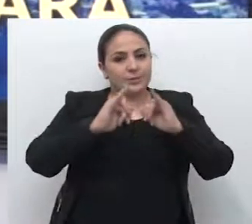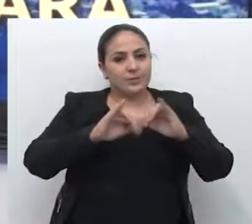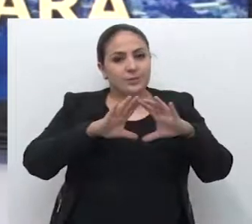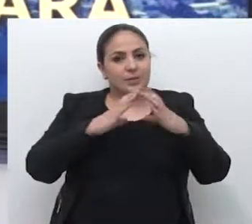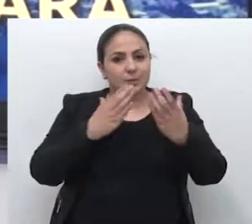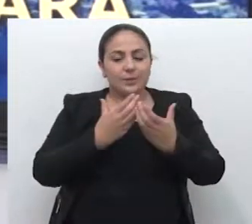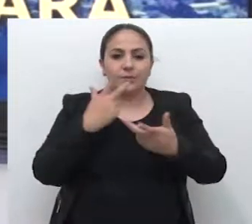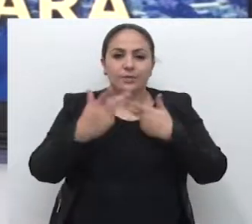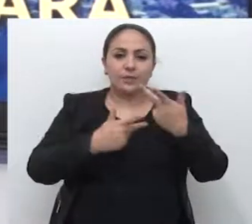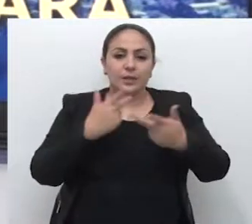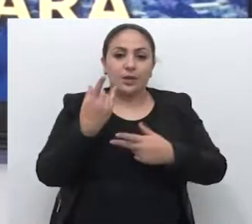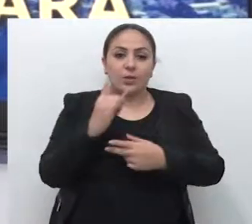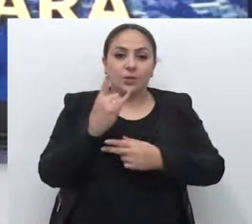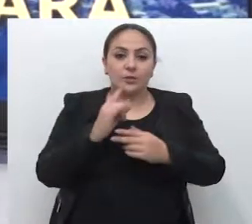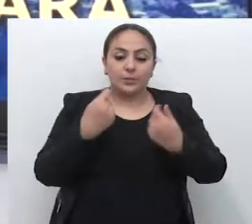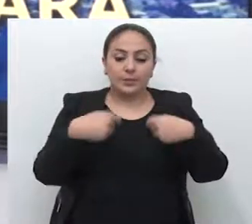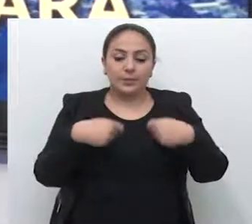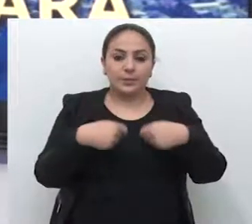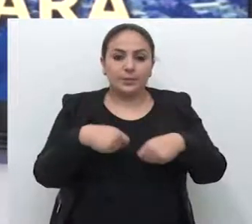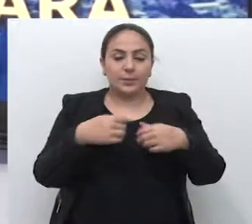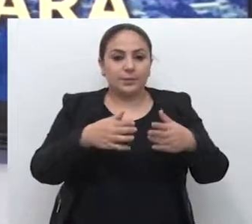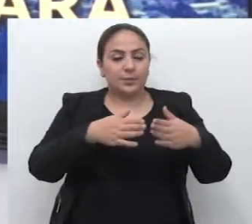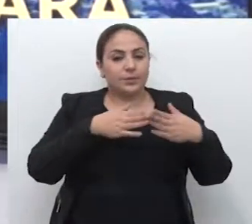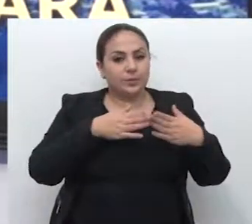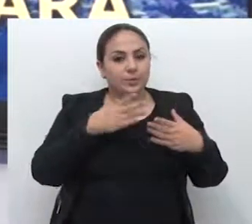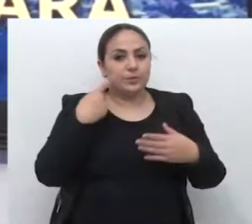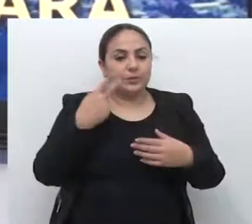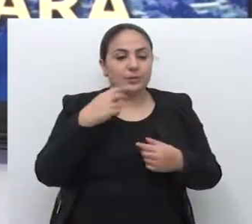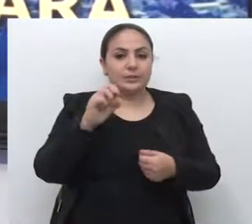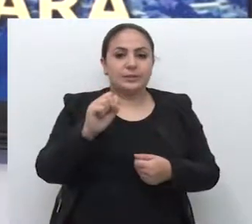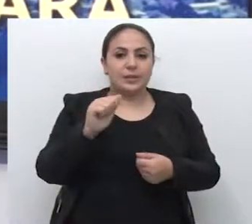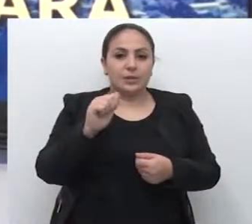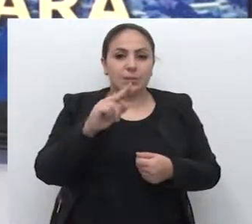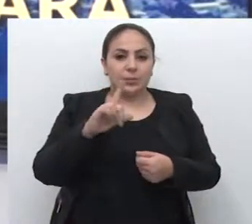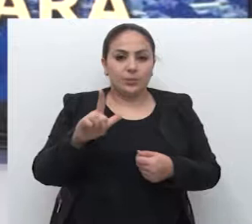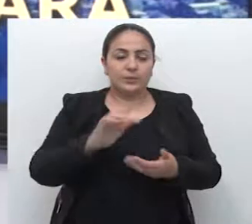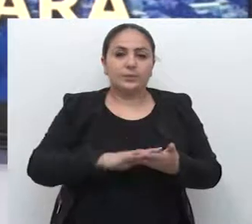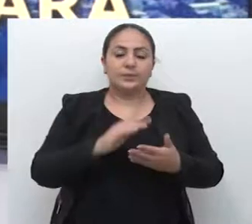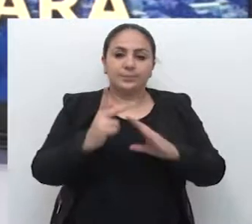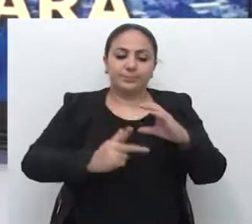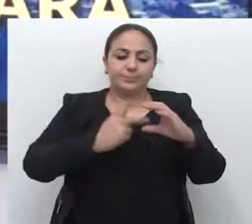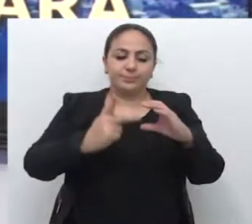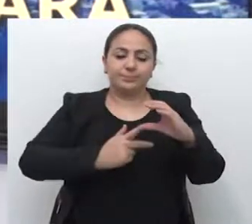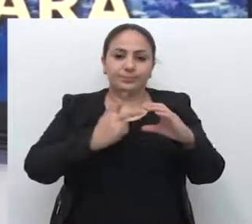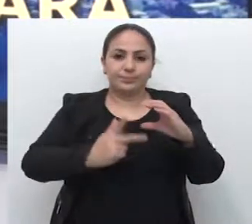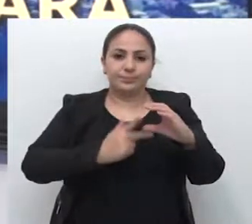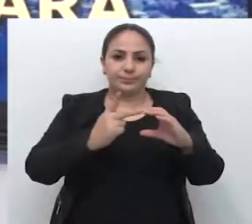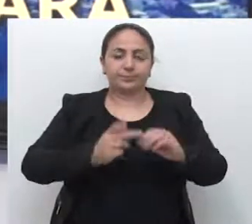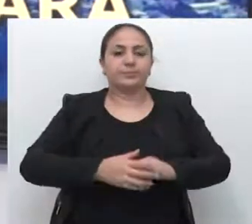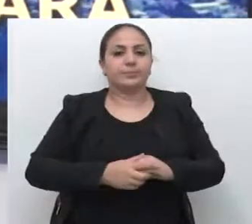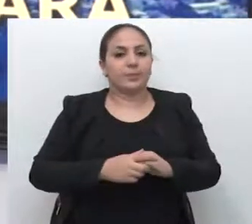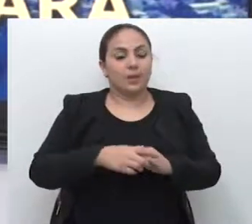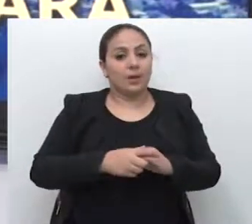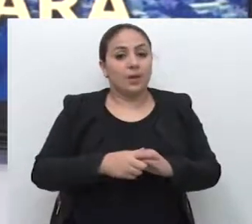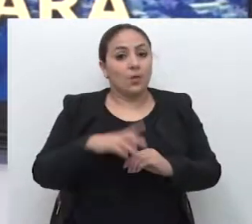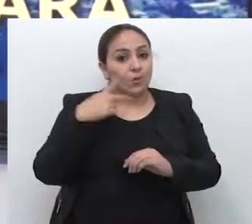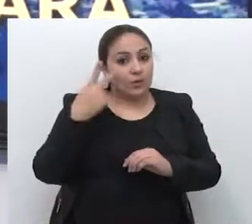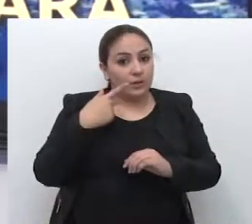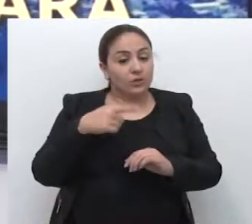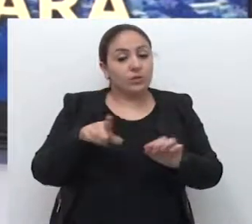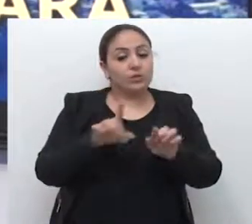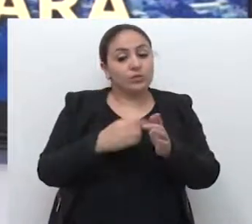Iniciamos o Jornal da Câmara destacando as últimas demandas defendidas pelo vereador Saul Spinelli na Câmara Municipal.